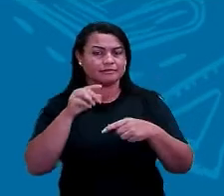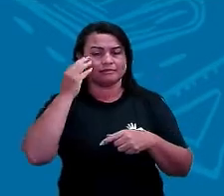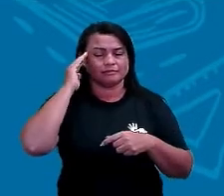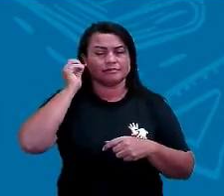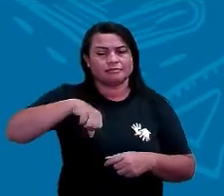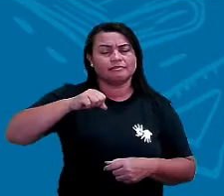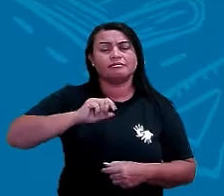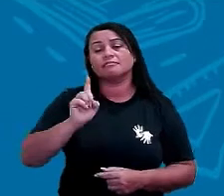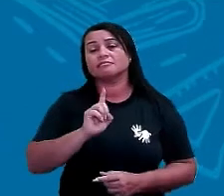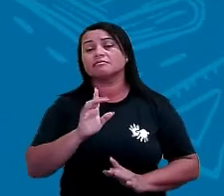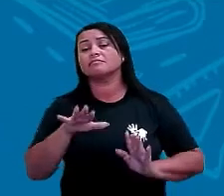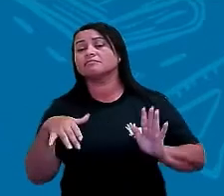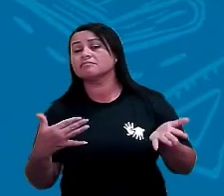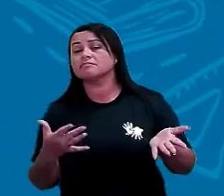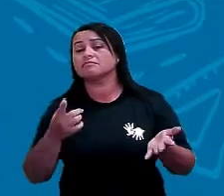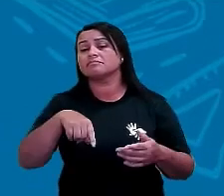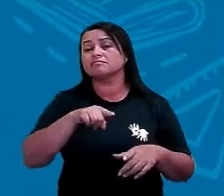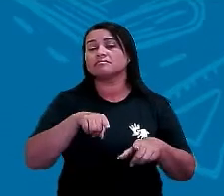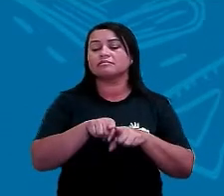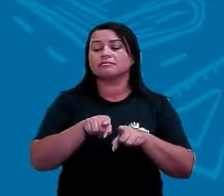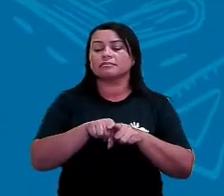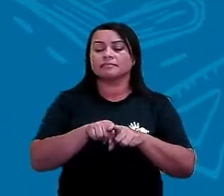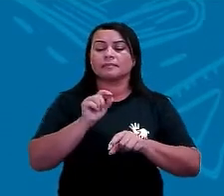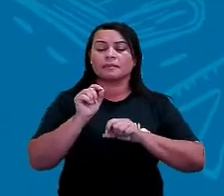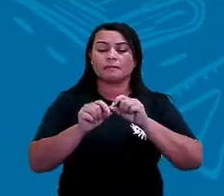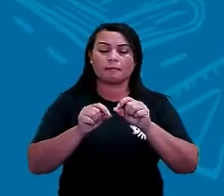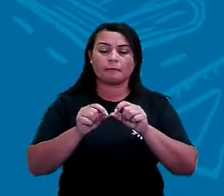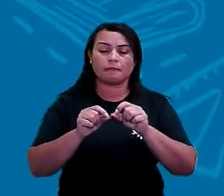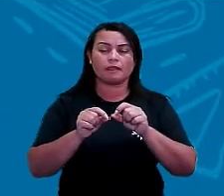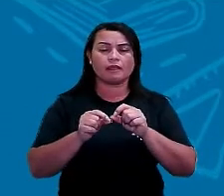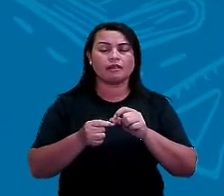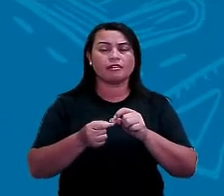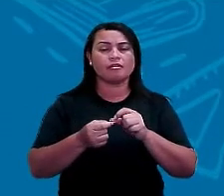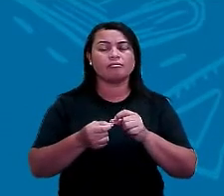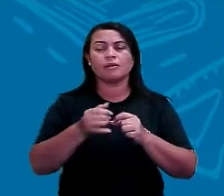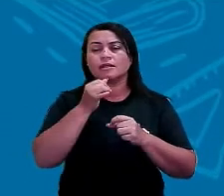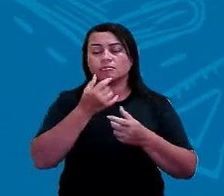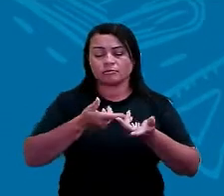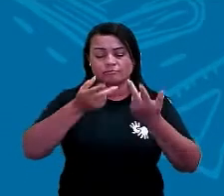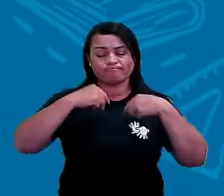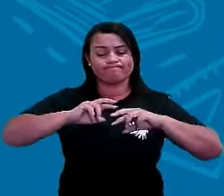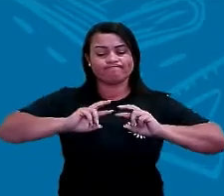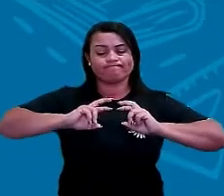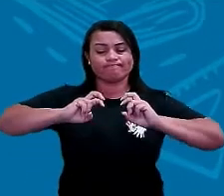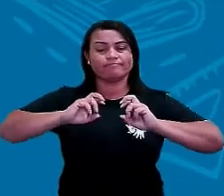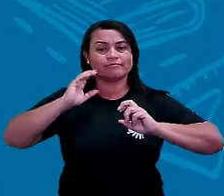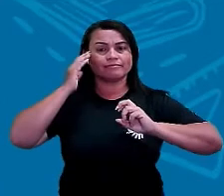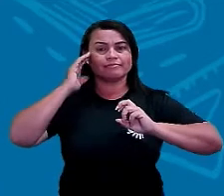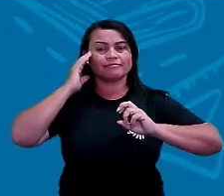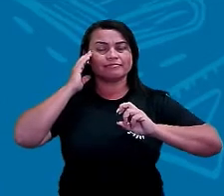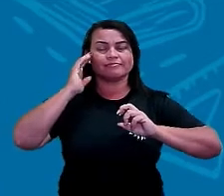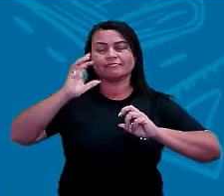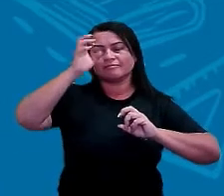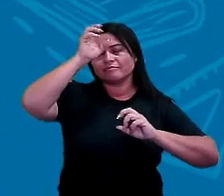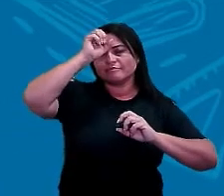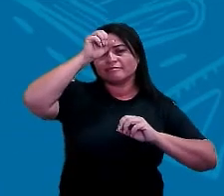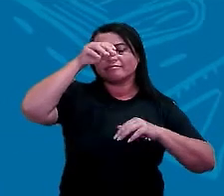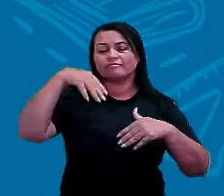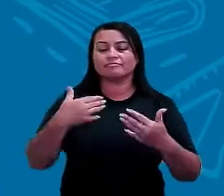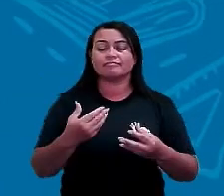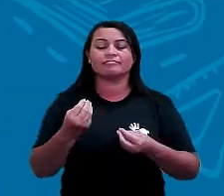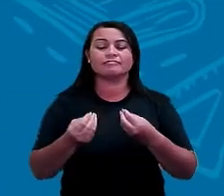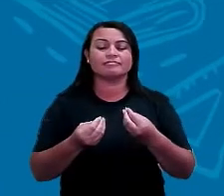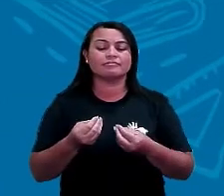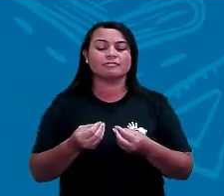não. Até para vocês também se autoavaliar, tá certo? Então vamos ver. Use os porquês para